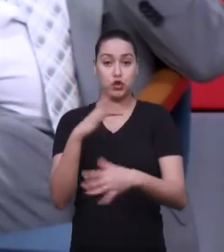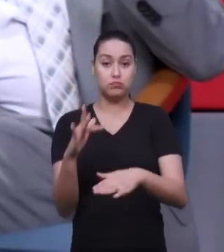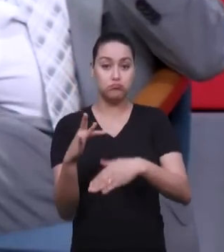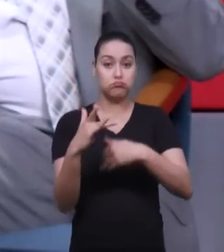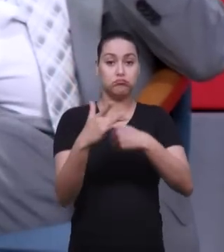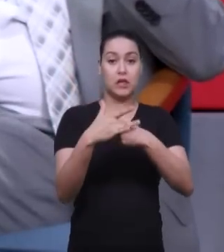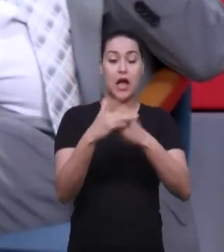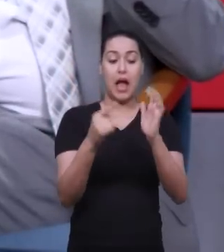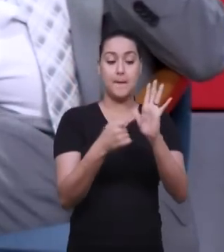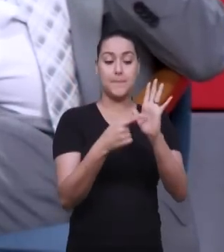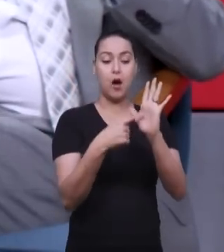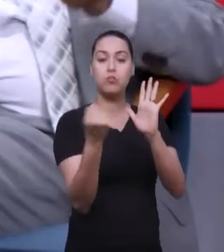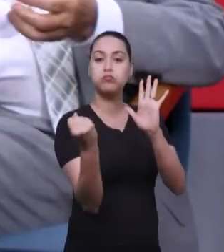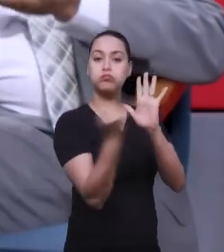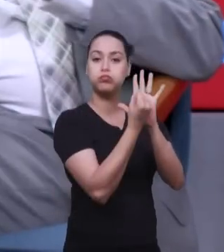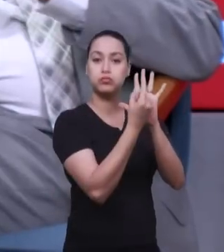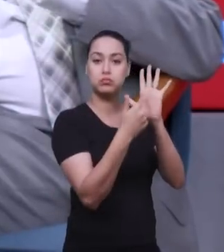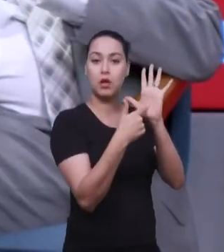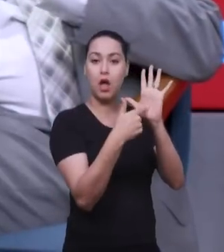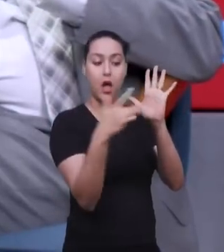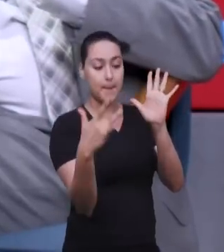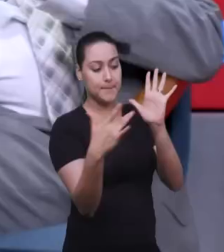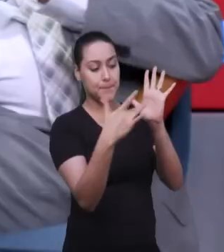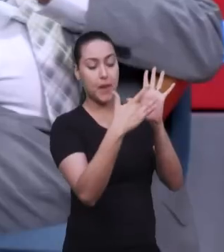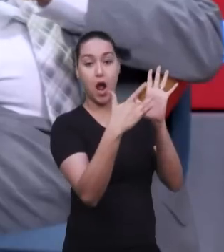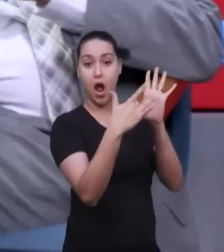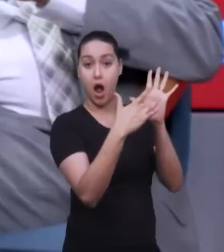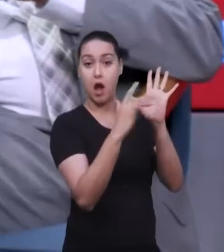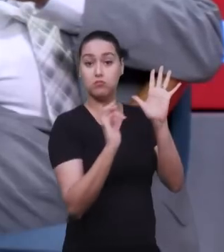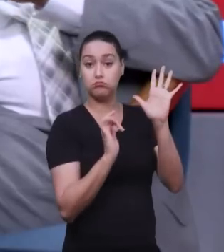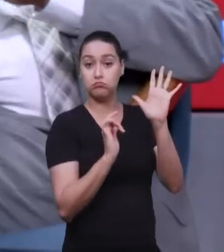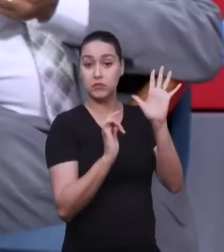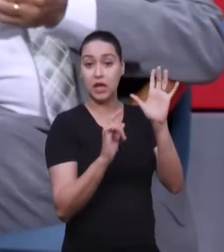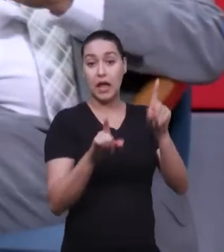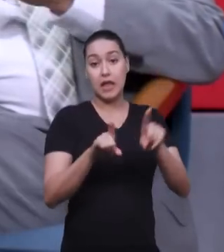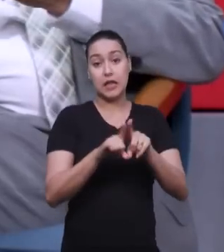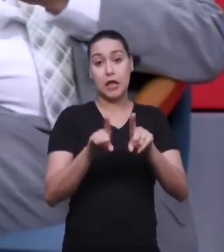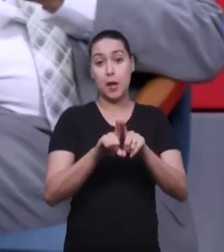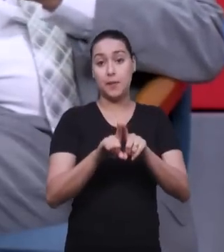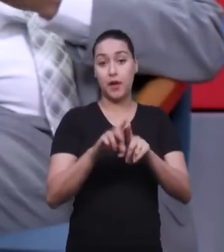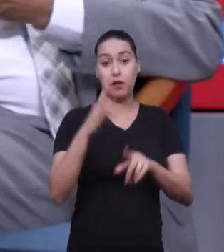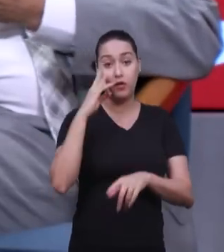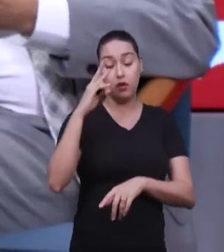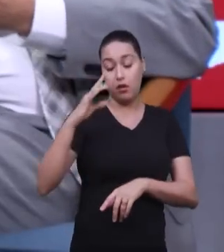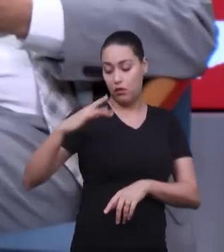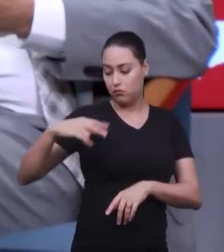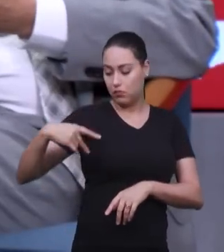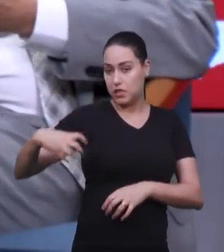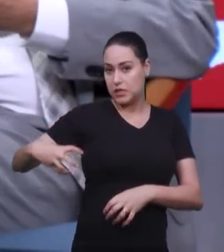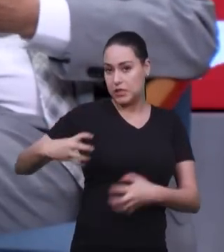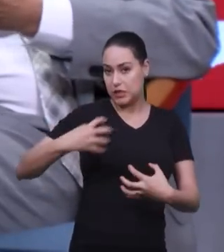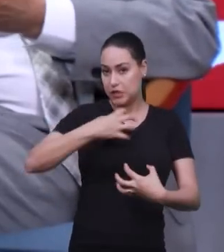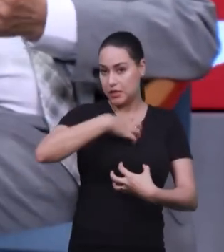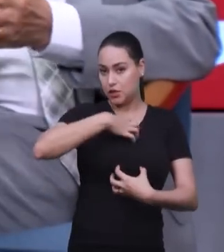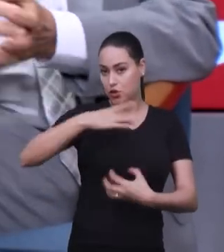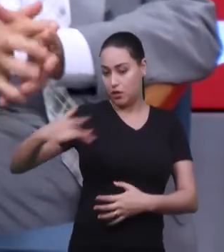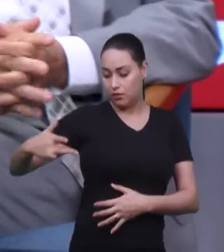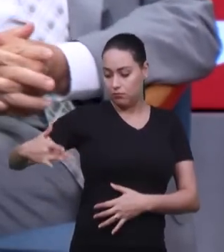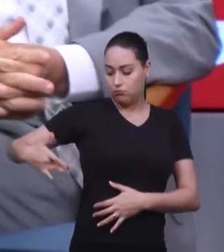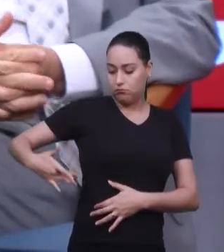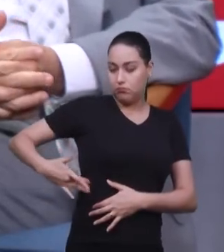palpar a mão dele, eu tenho que palpar o lado